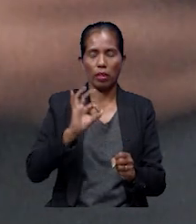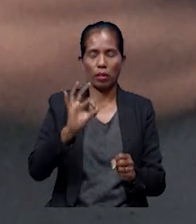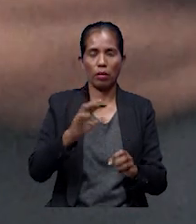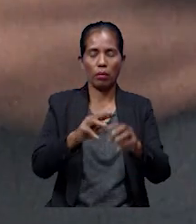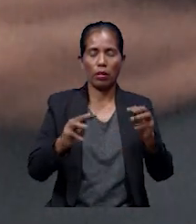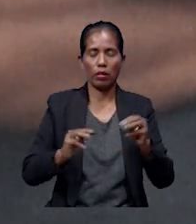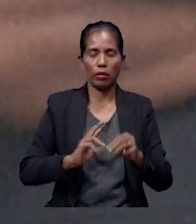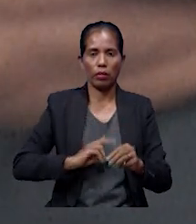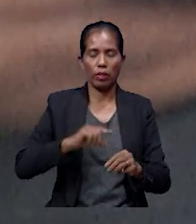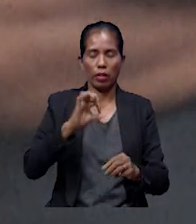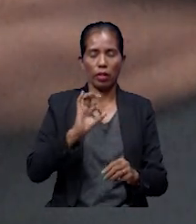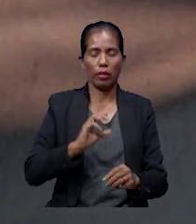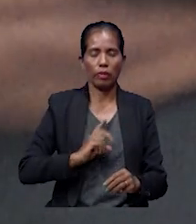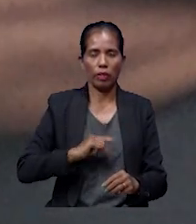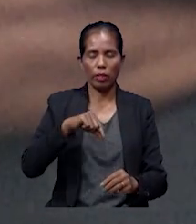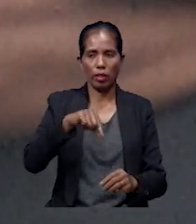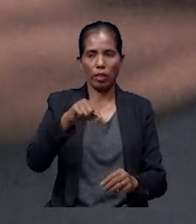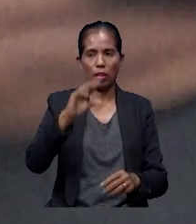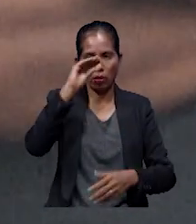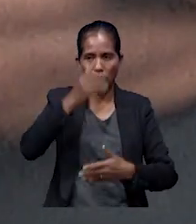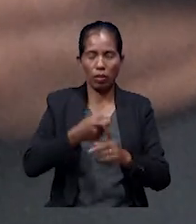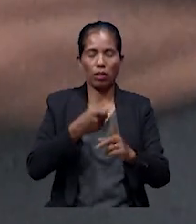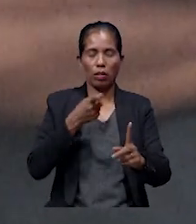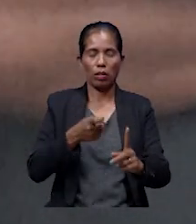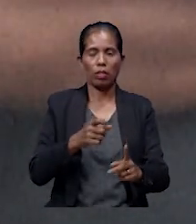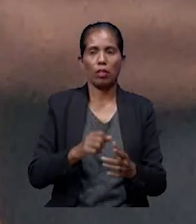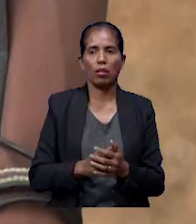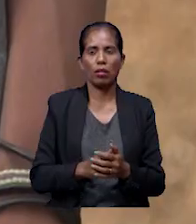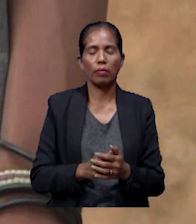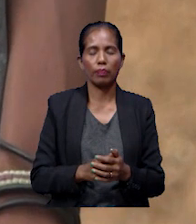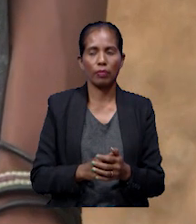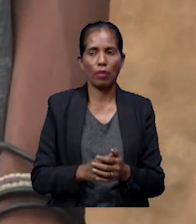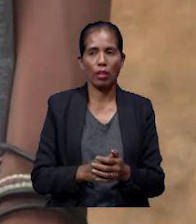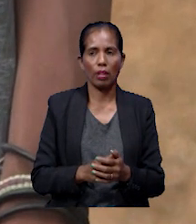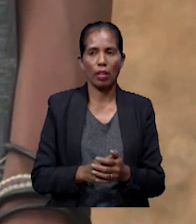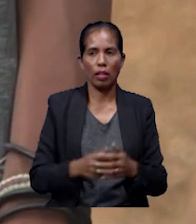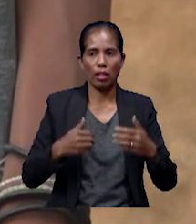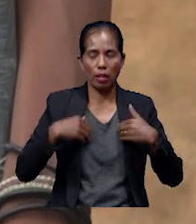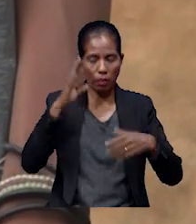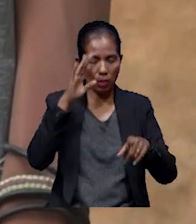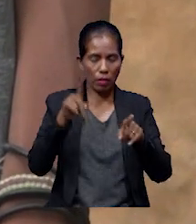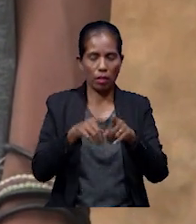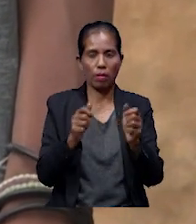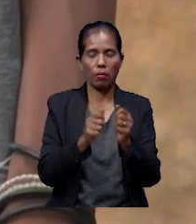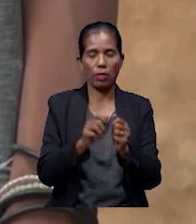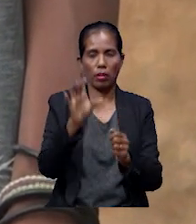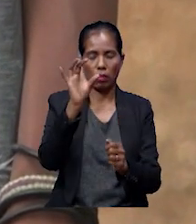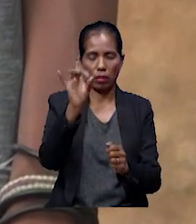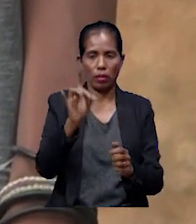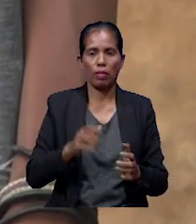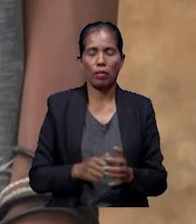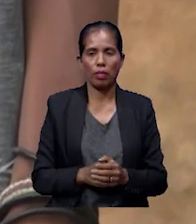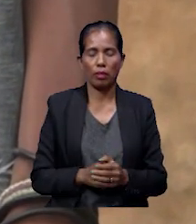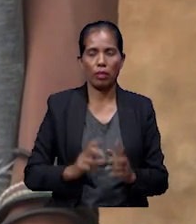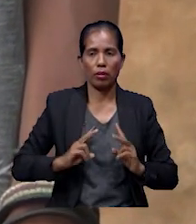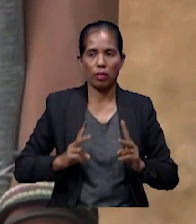Município Viqueque. O ano se Feliz Berto da Costa Belo, no Francisca Belo, saudoso e irmão Allen Hamutuk na Ingualo. Saudoso